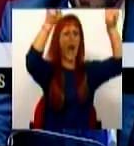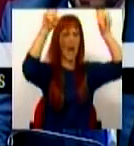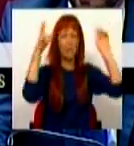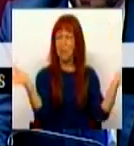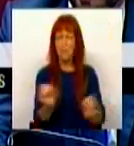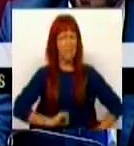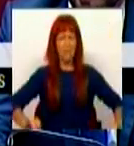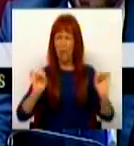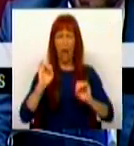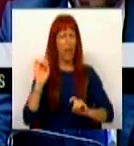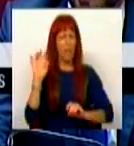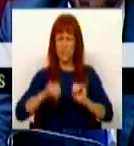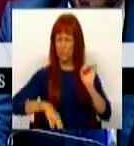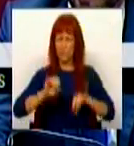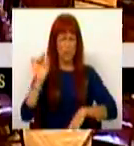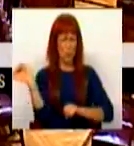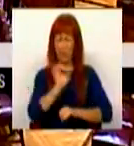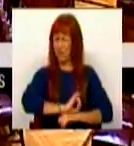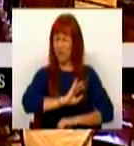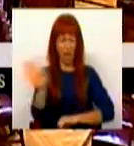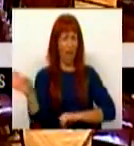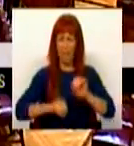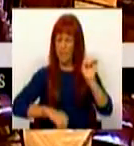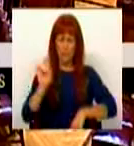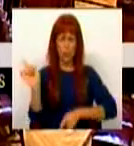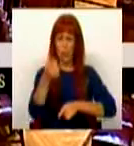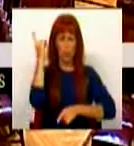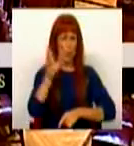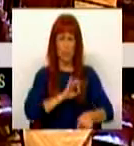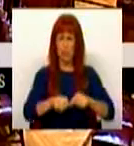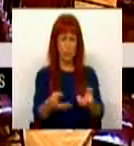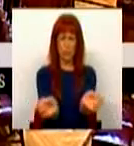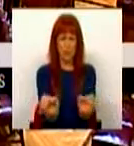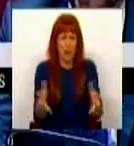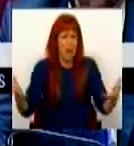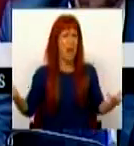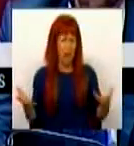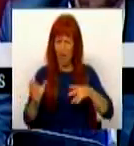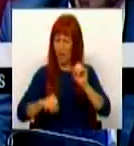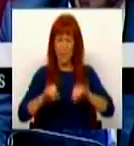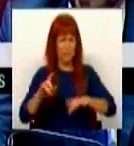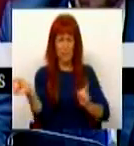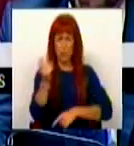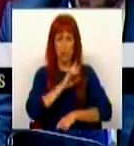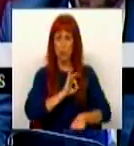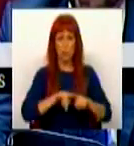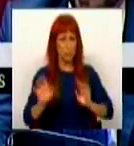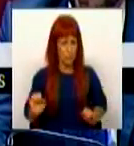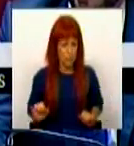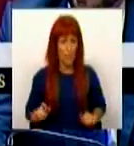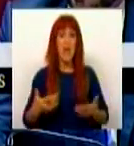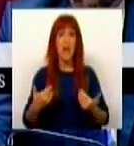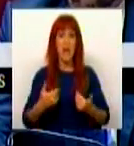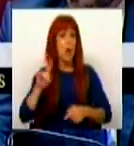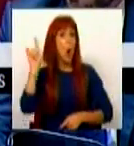Nada disto aconteceu. Nada disto aconteceu, senhores deputados. Nada disto aconteceu. E